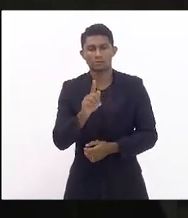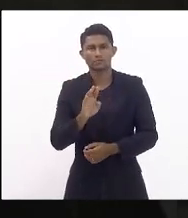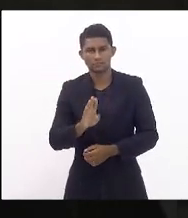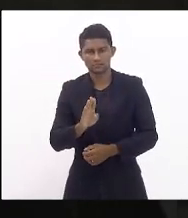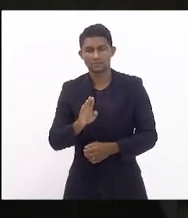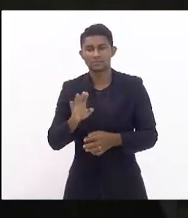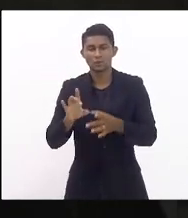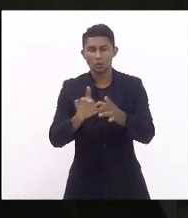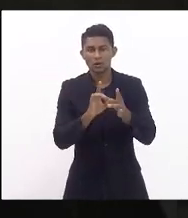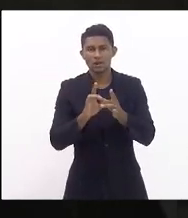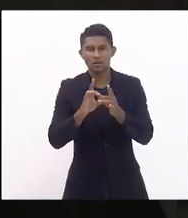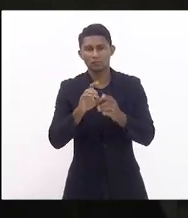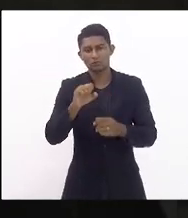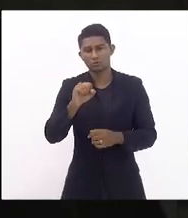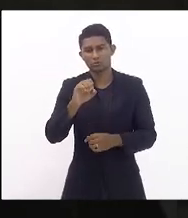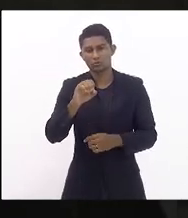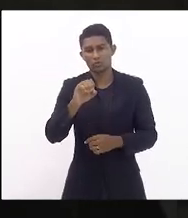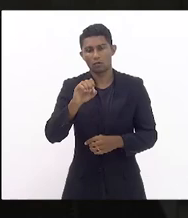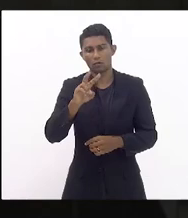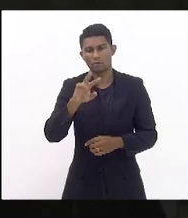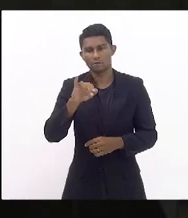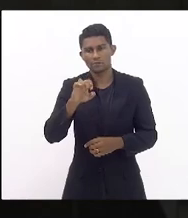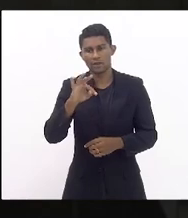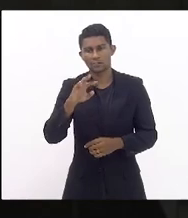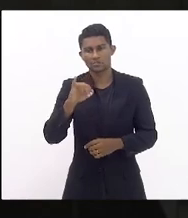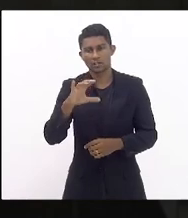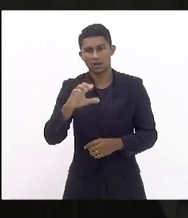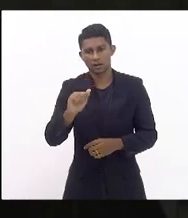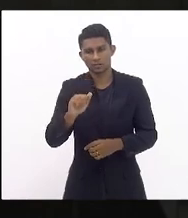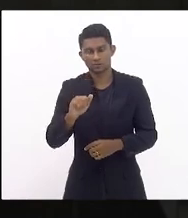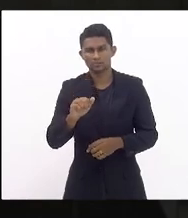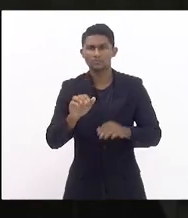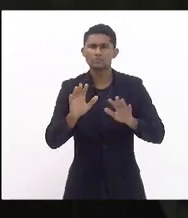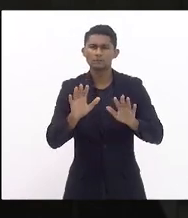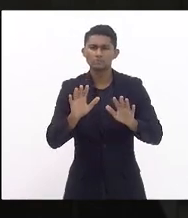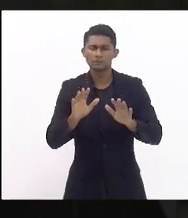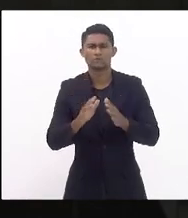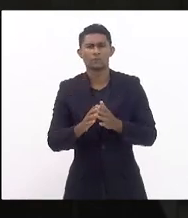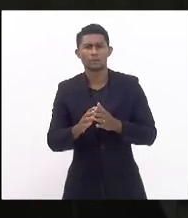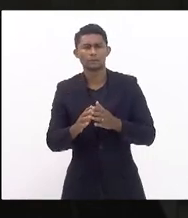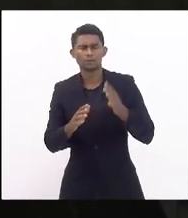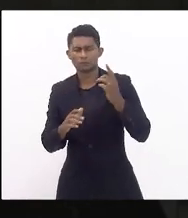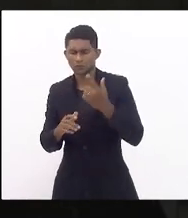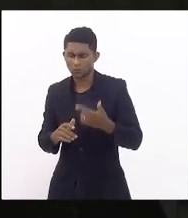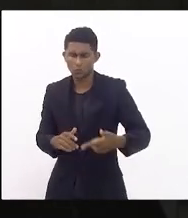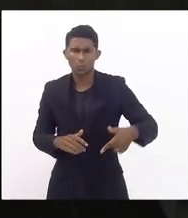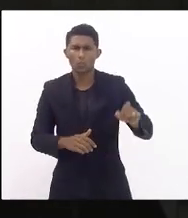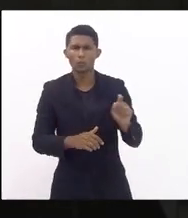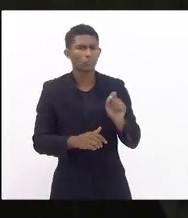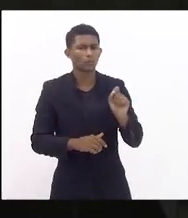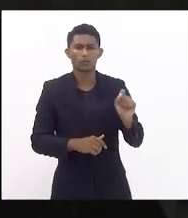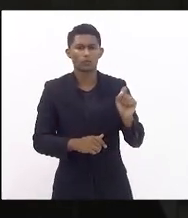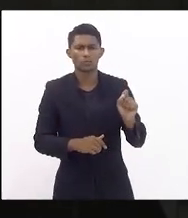Socialistas Soviéticas. Isso de um lado. De outro lado, a direita